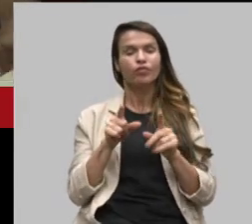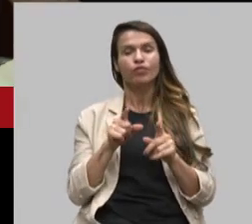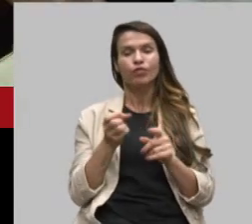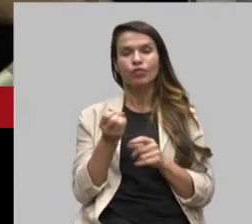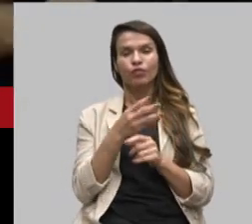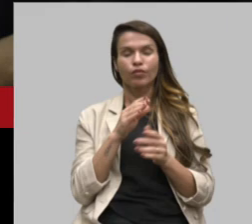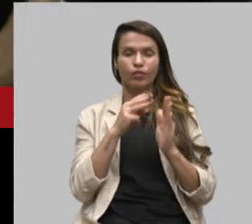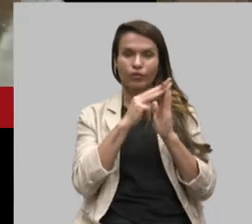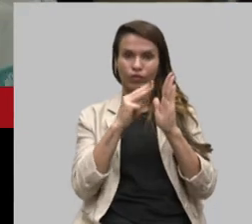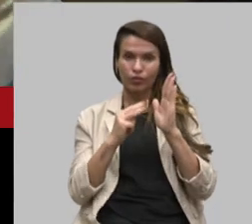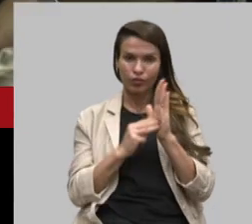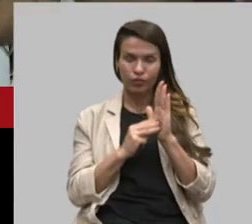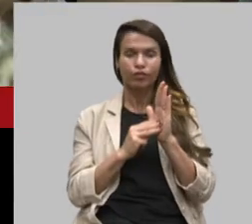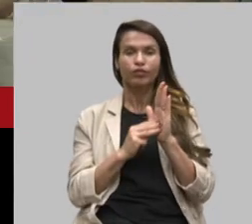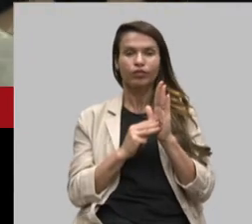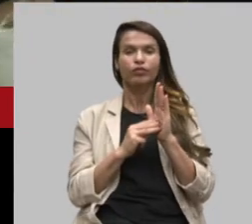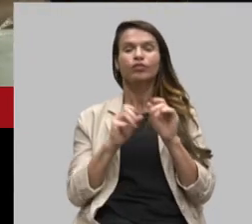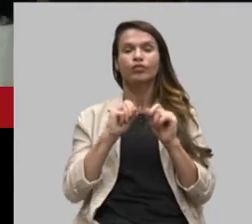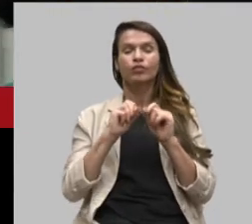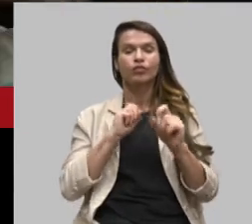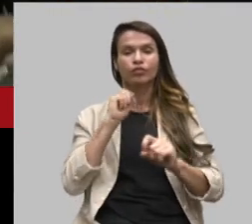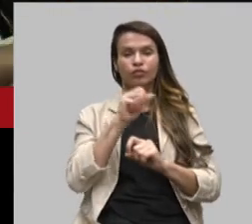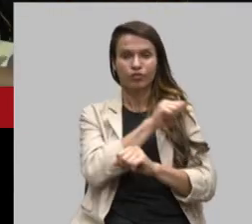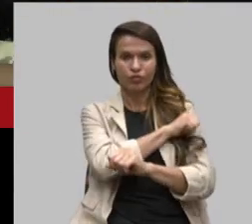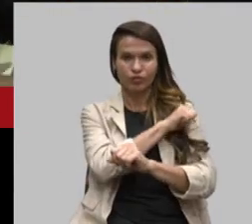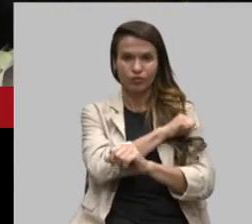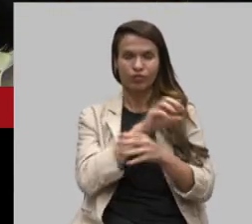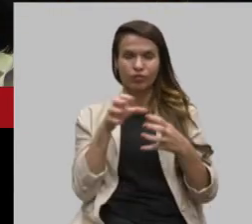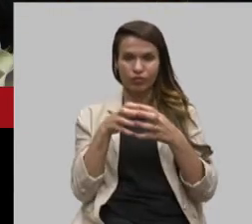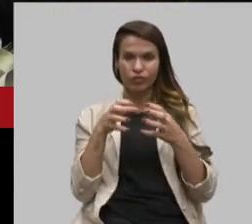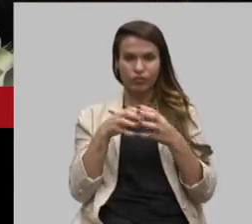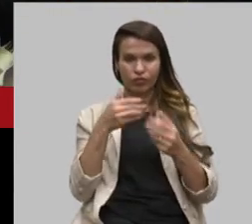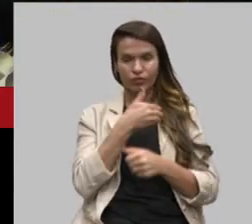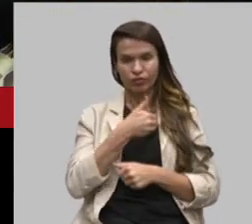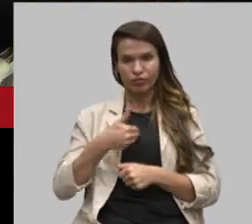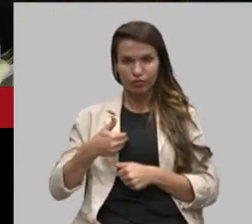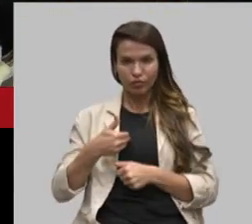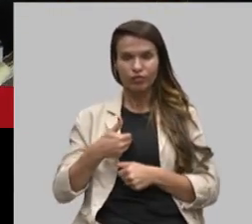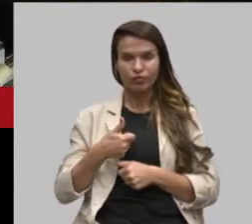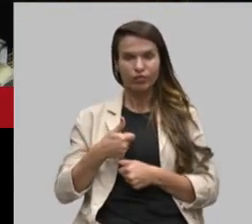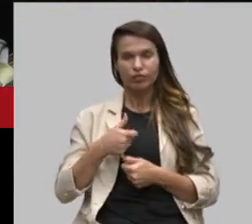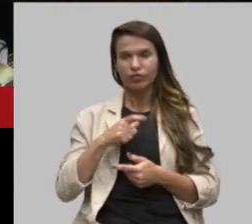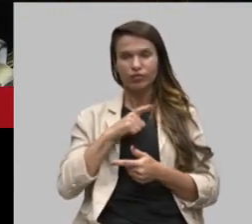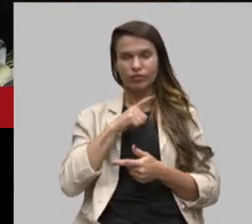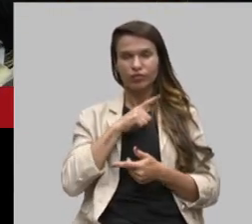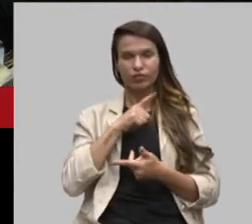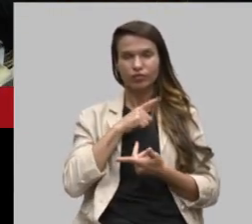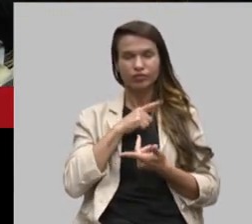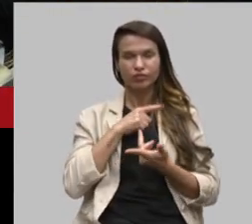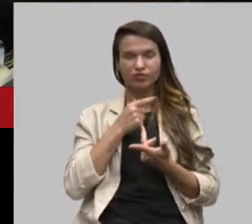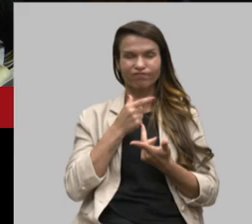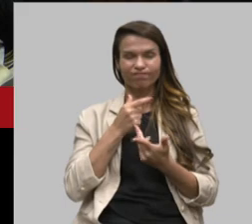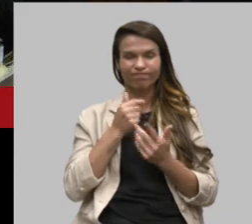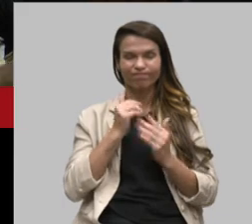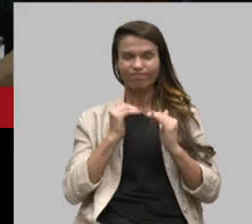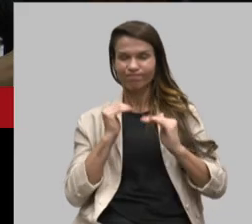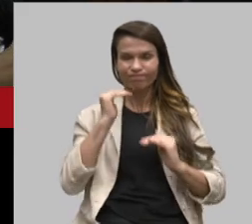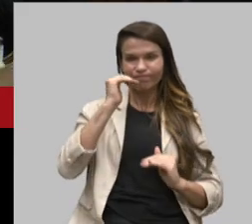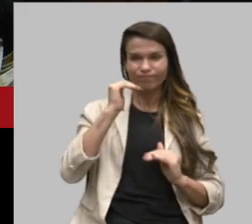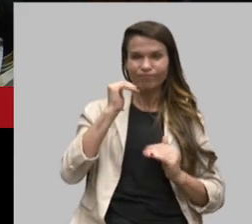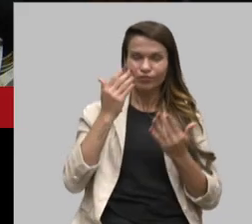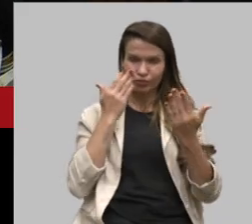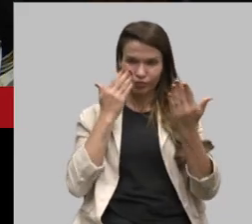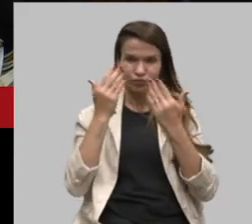problemática faz com que os alunos da rede pública cheguem desvantagem em relação aos das redes privadas por isso defendo a